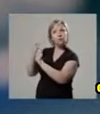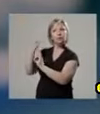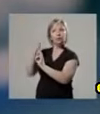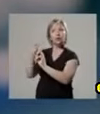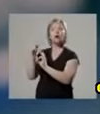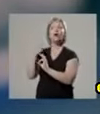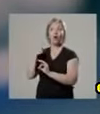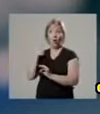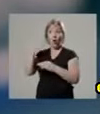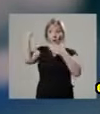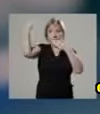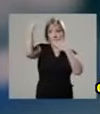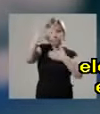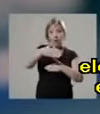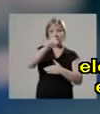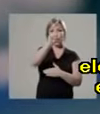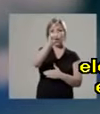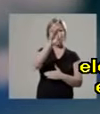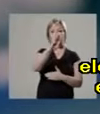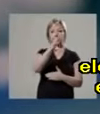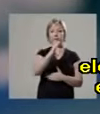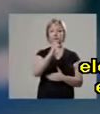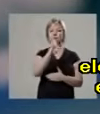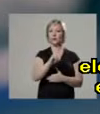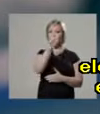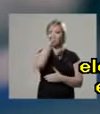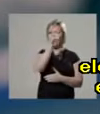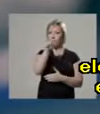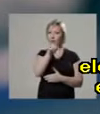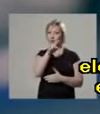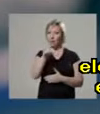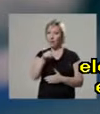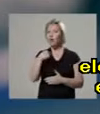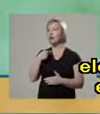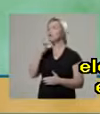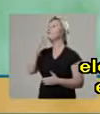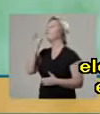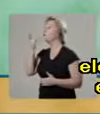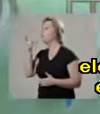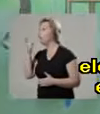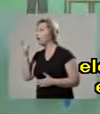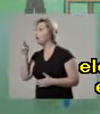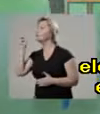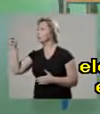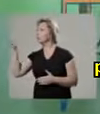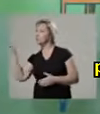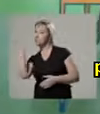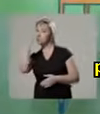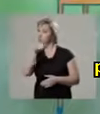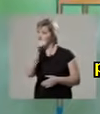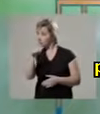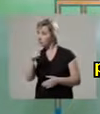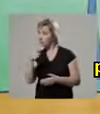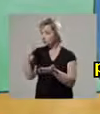as provas de múltipla escolha, né, que ele diria qual era a alternativa e uma pessoa